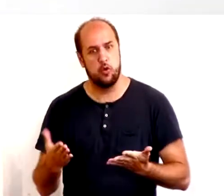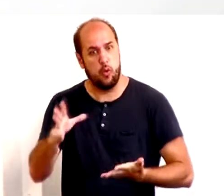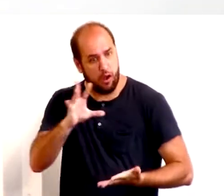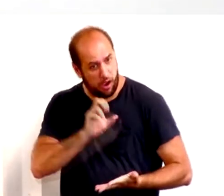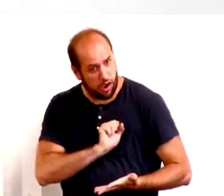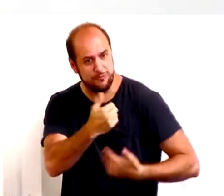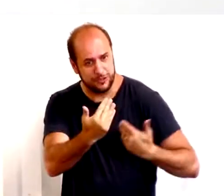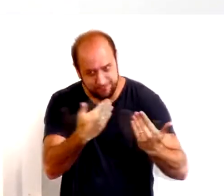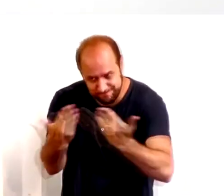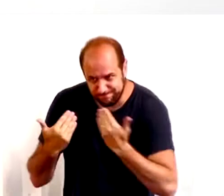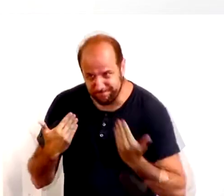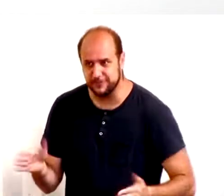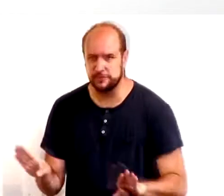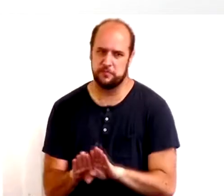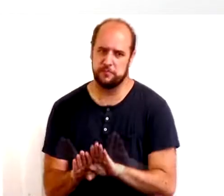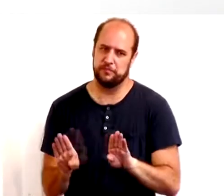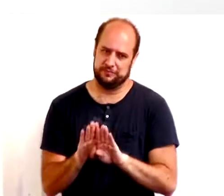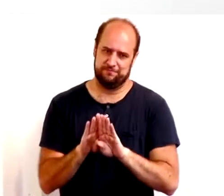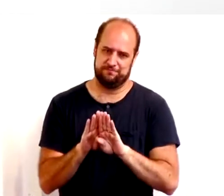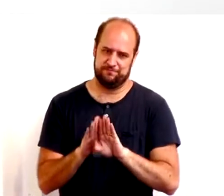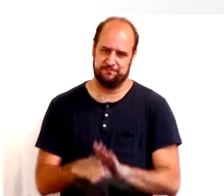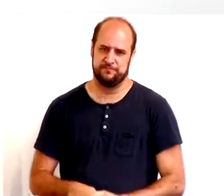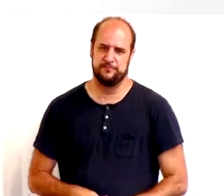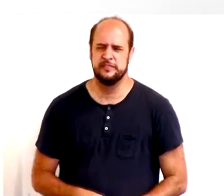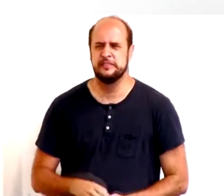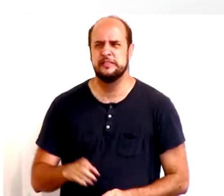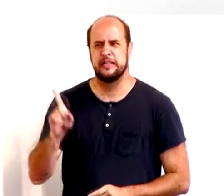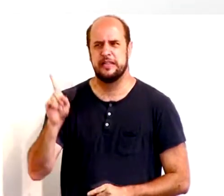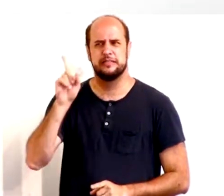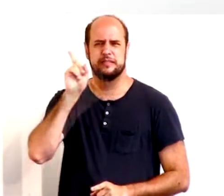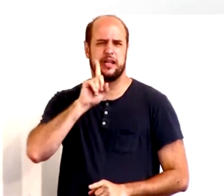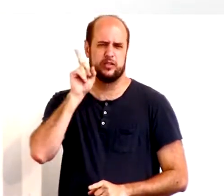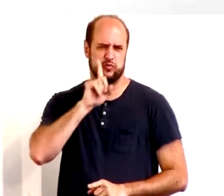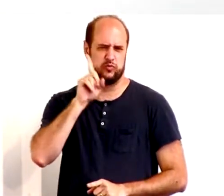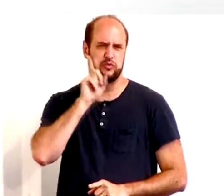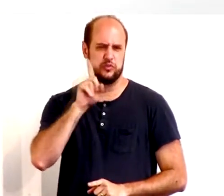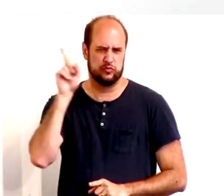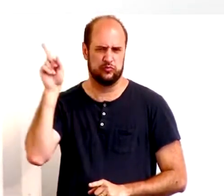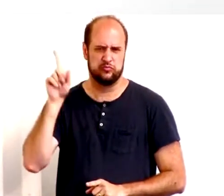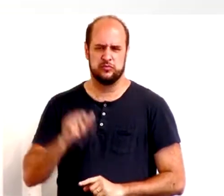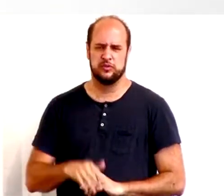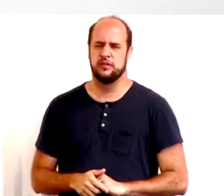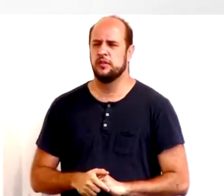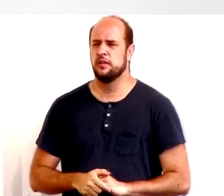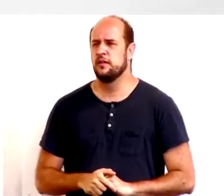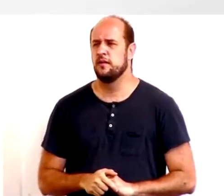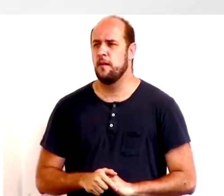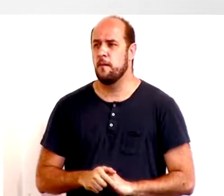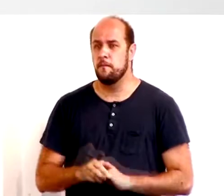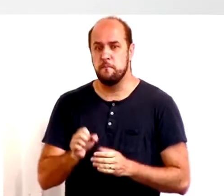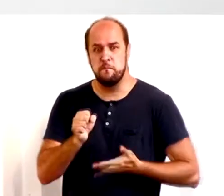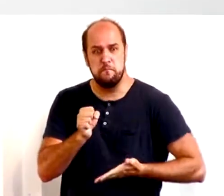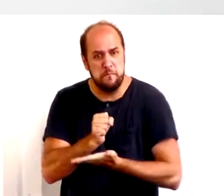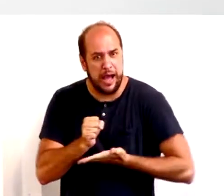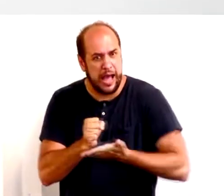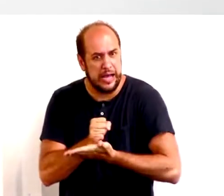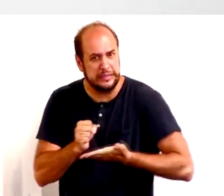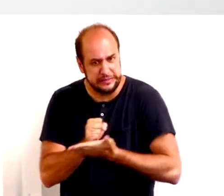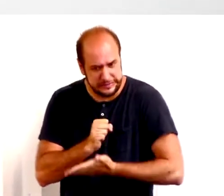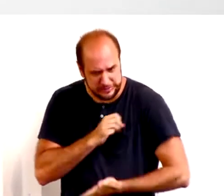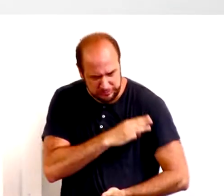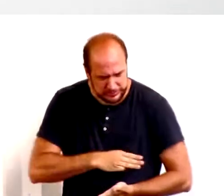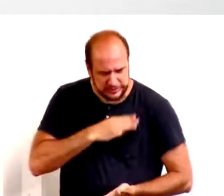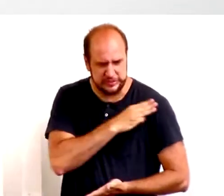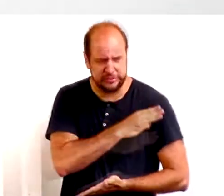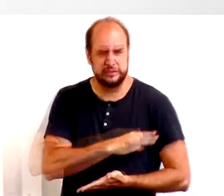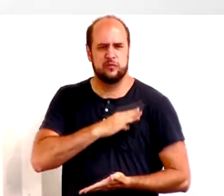lá em 1700, na Nova Inglaterra, nos Estados Unidos, nas 13 colônias, a base da sua missão era